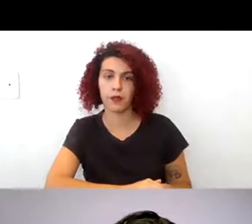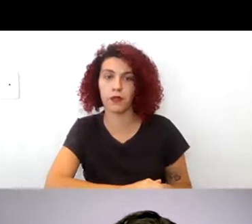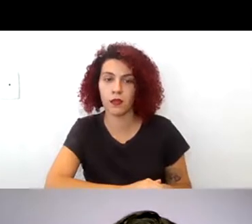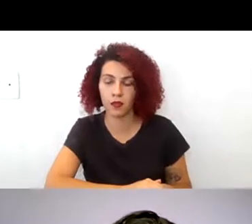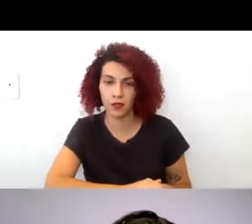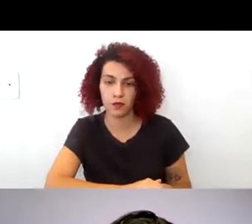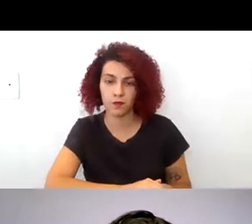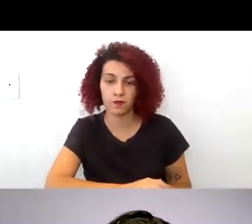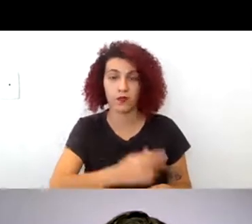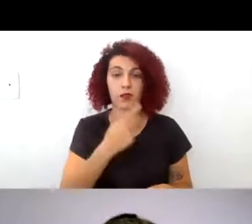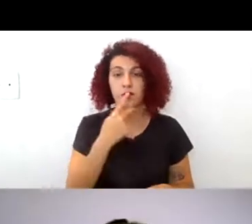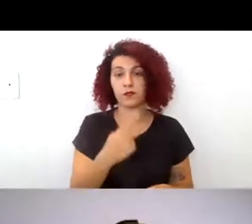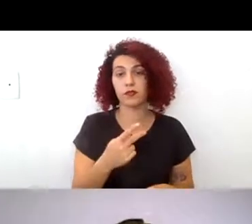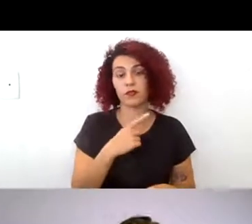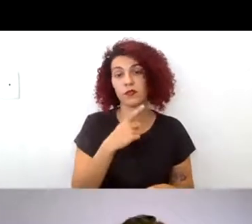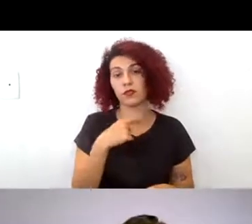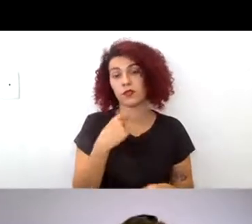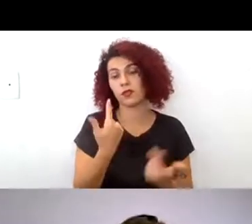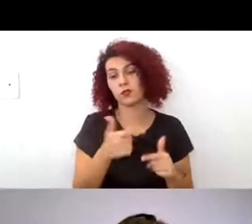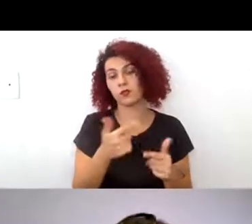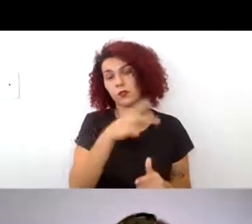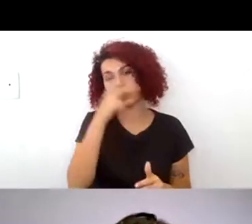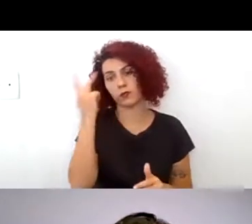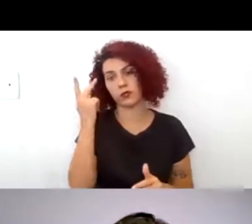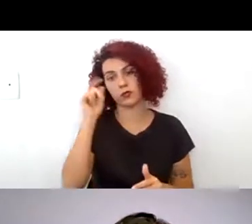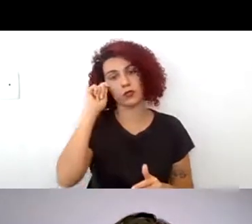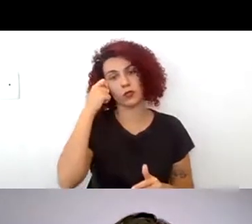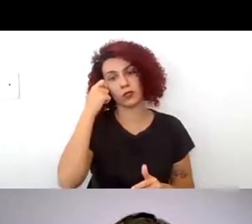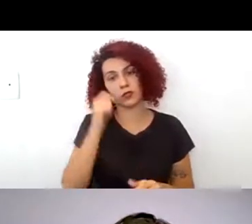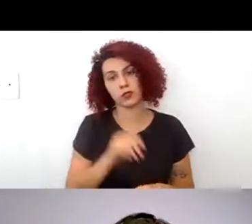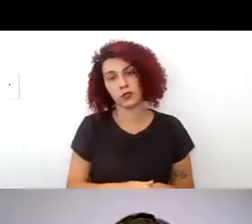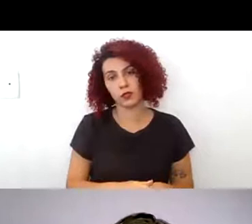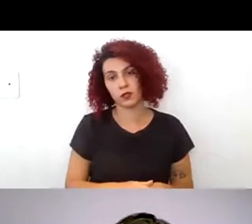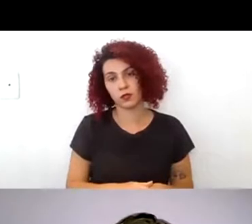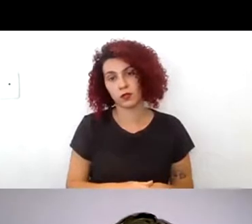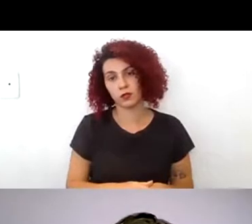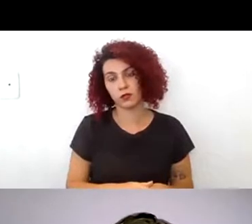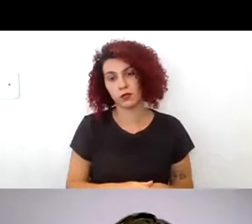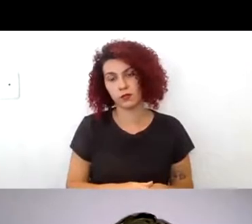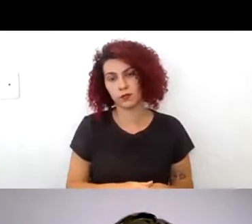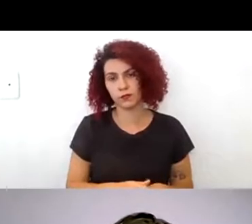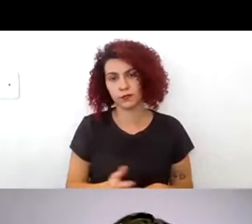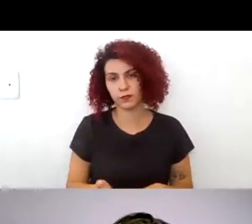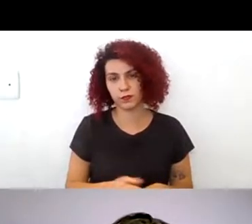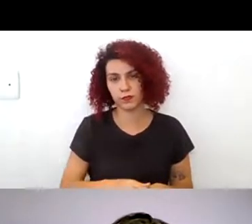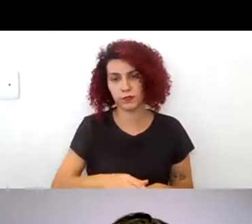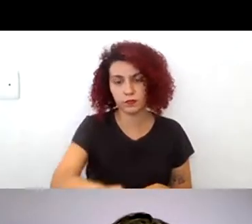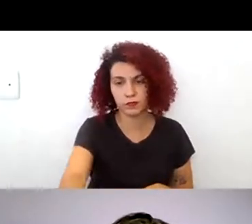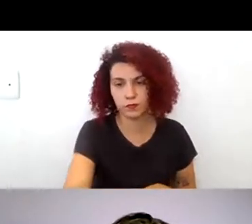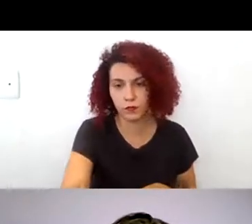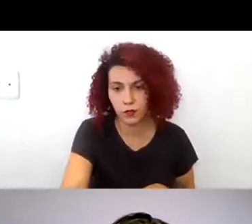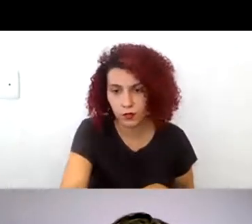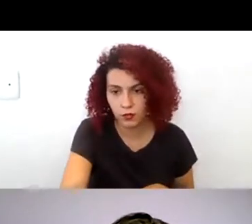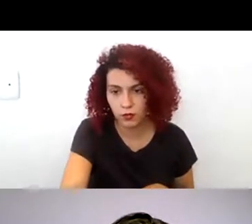inteiro a presença nossa presença tanto das populações indígenas aqui tem sete quilômetros ao redor quanto da população negra